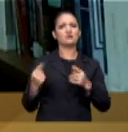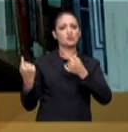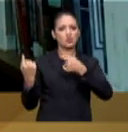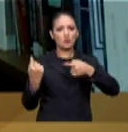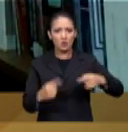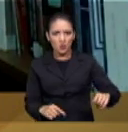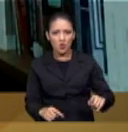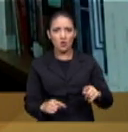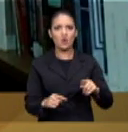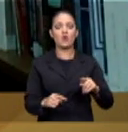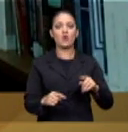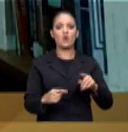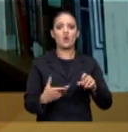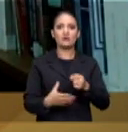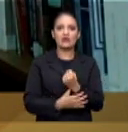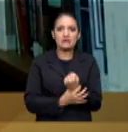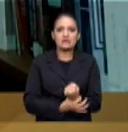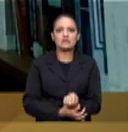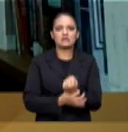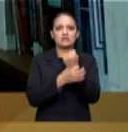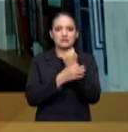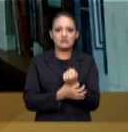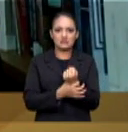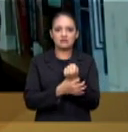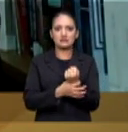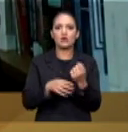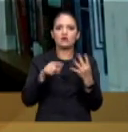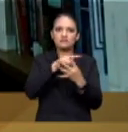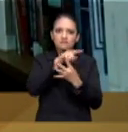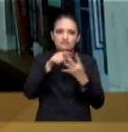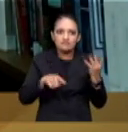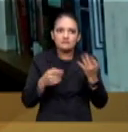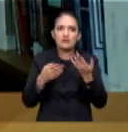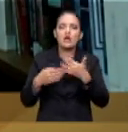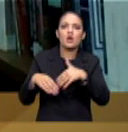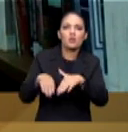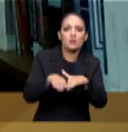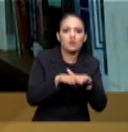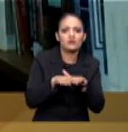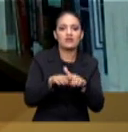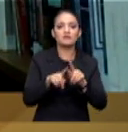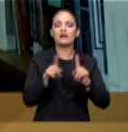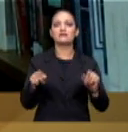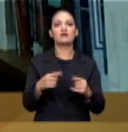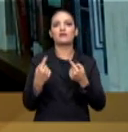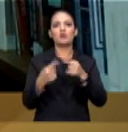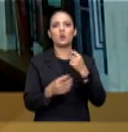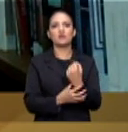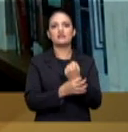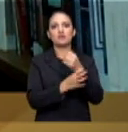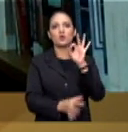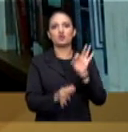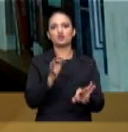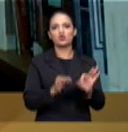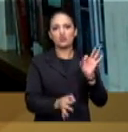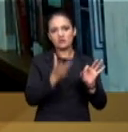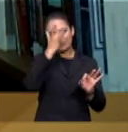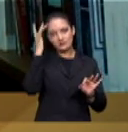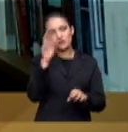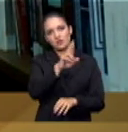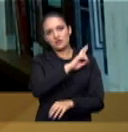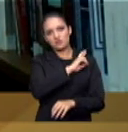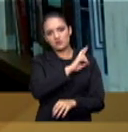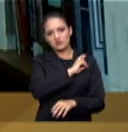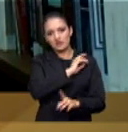do federalismo fiscal brasileiro, mas da própria segurança jurídica dos gestores municipais e estaduais, ao meu ver, deve